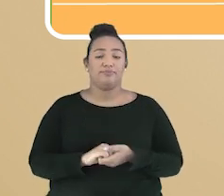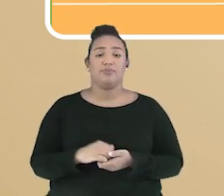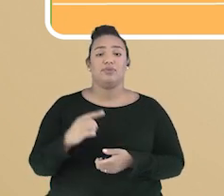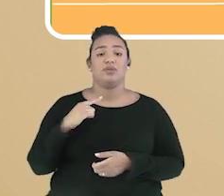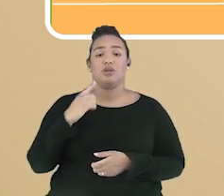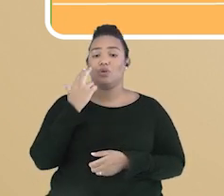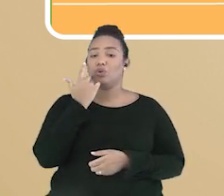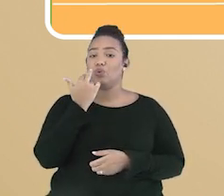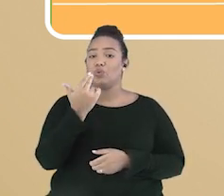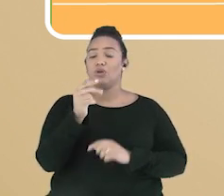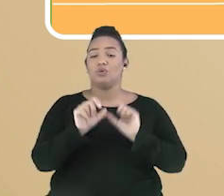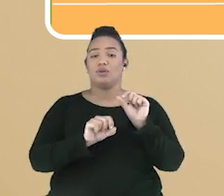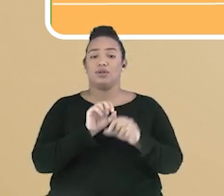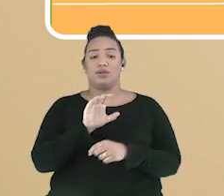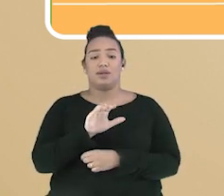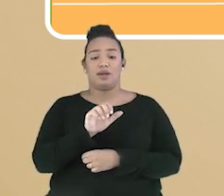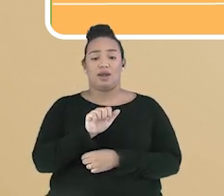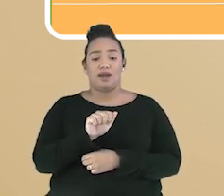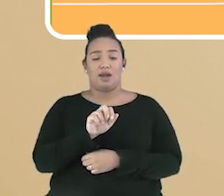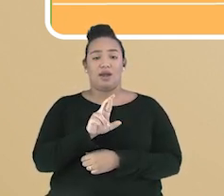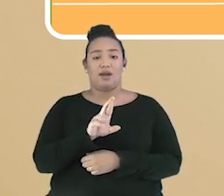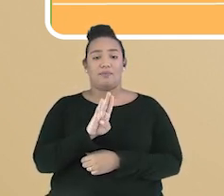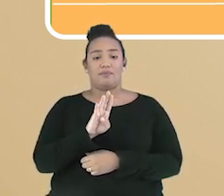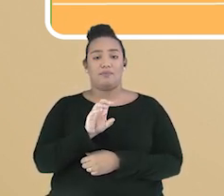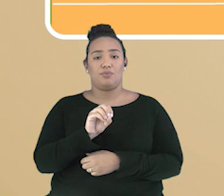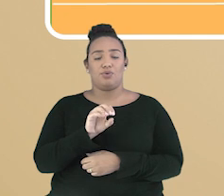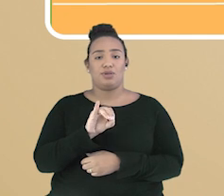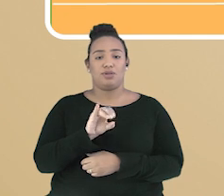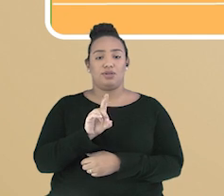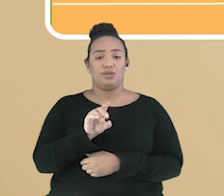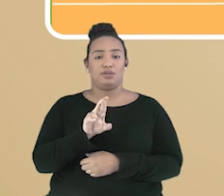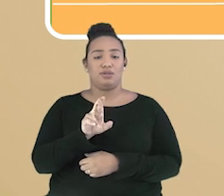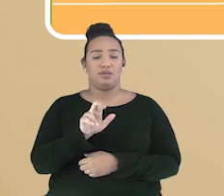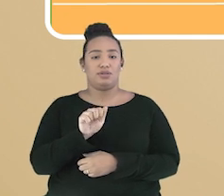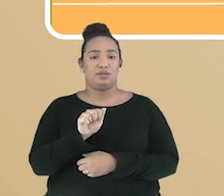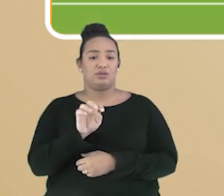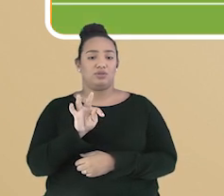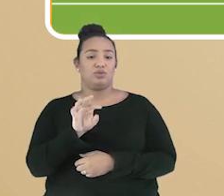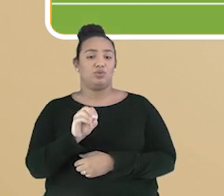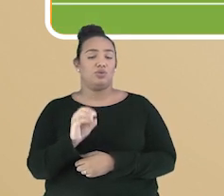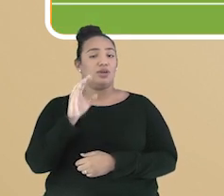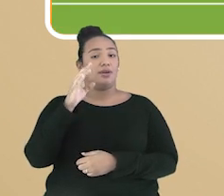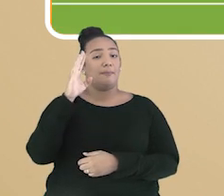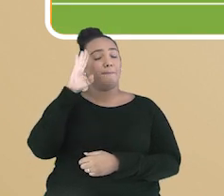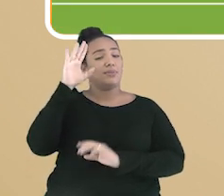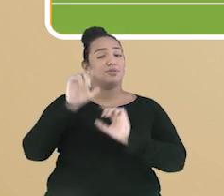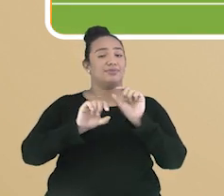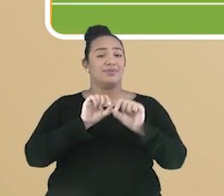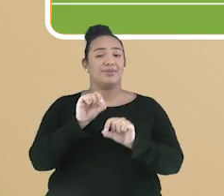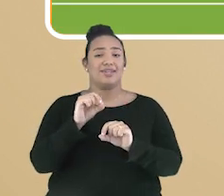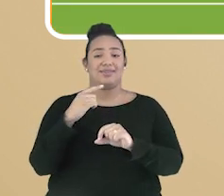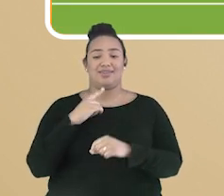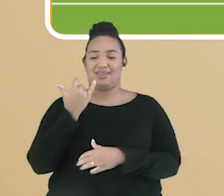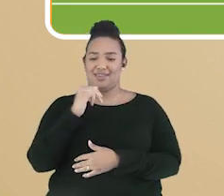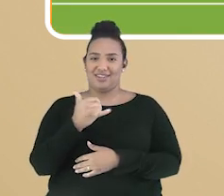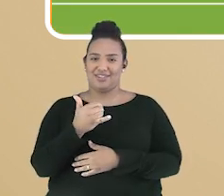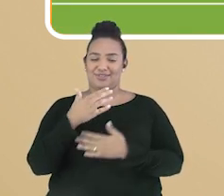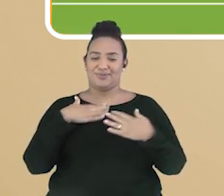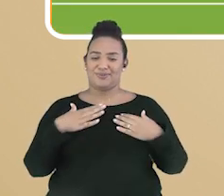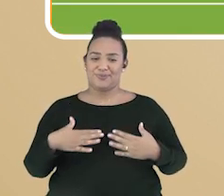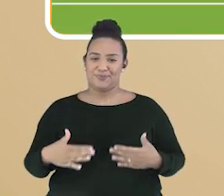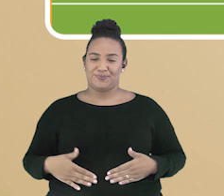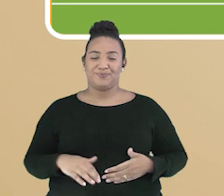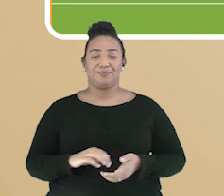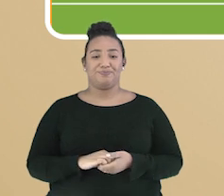o carboidrato, e sua principal função é dar energia para o corpo. Vimos que a pirâmide alimentar é